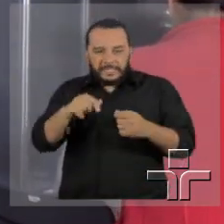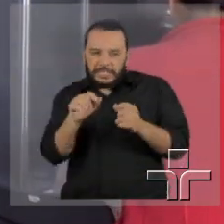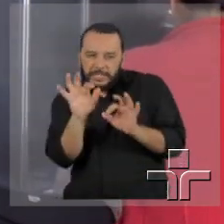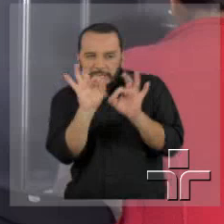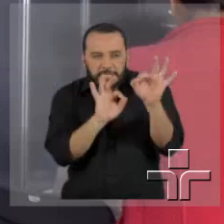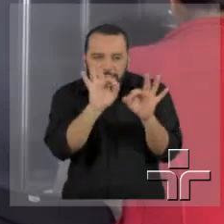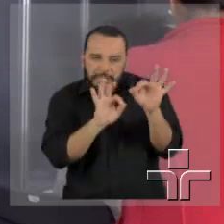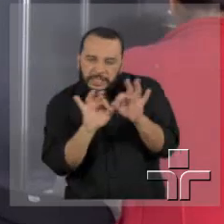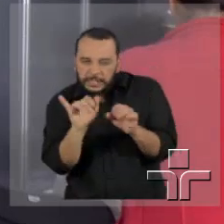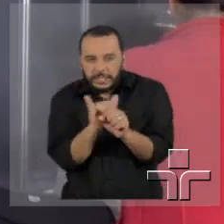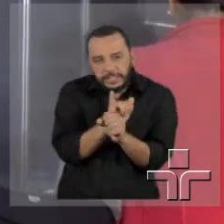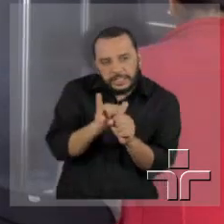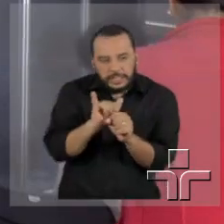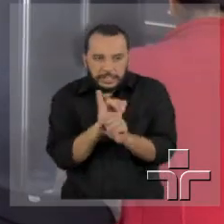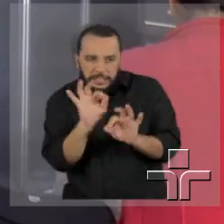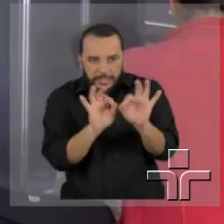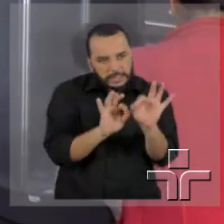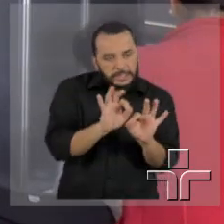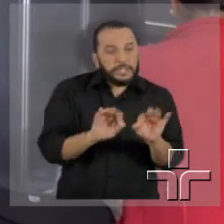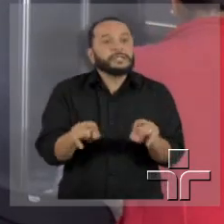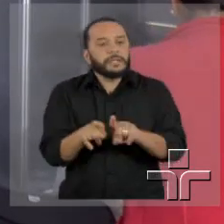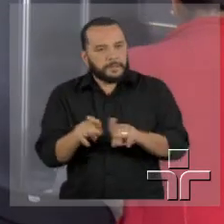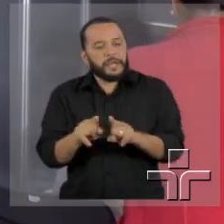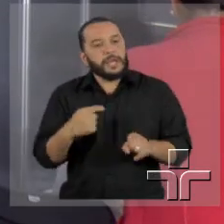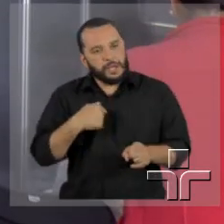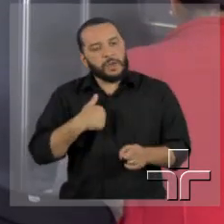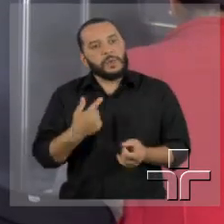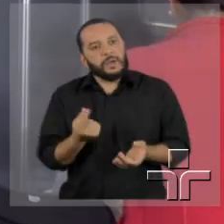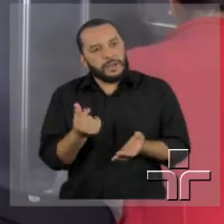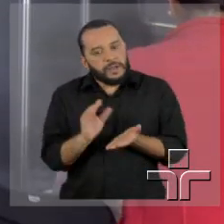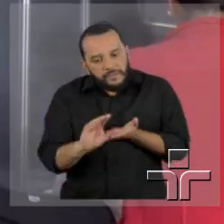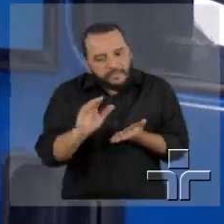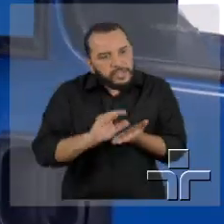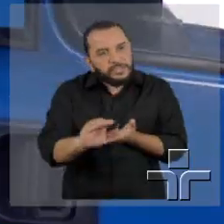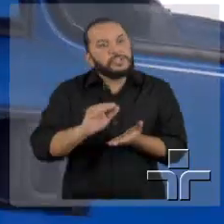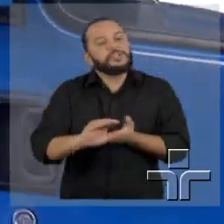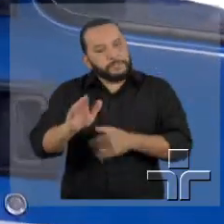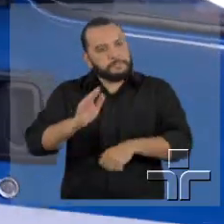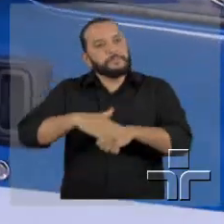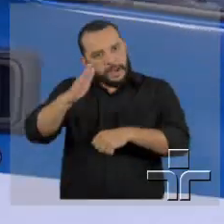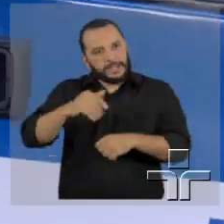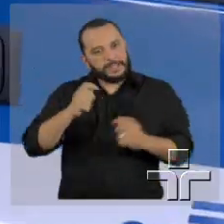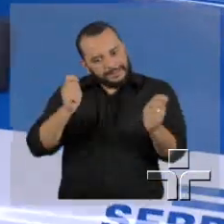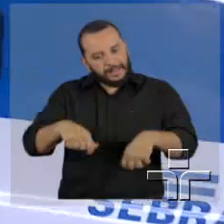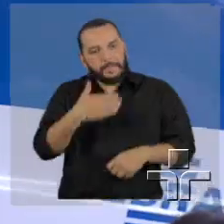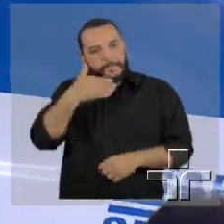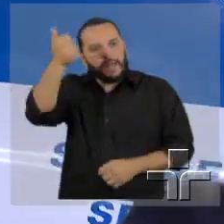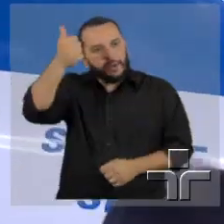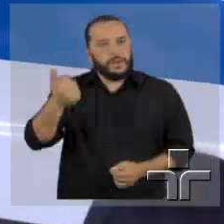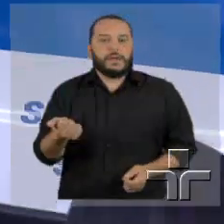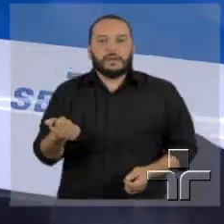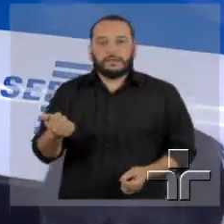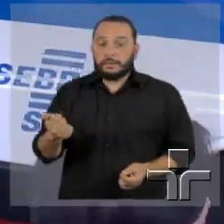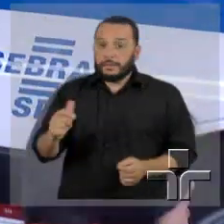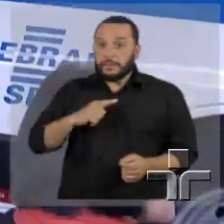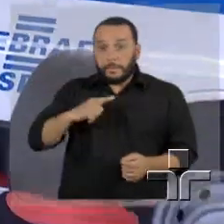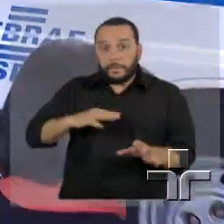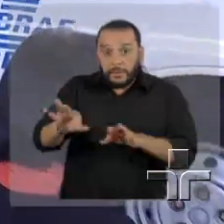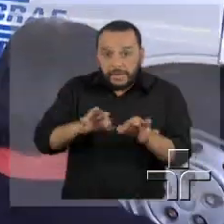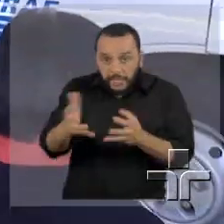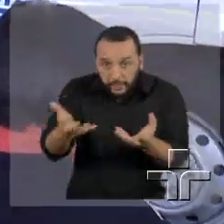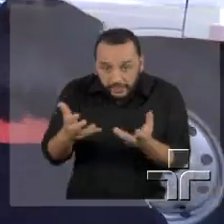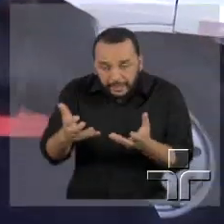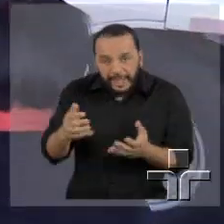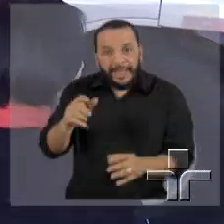modificações, ou seja, investir um pouco mais para eu poder melhorar esse quesito. Para participar do programa Empreenda Rápido,